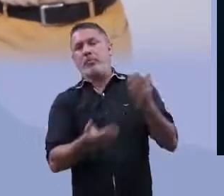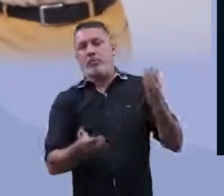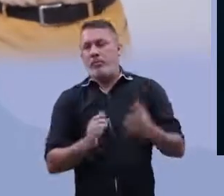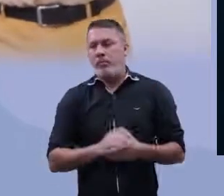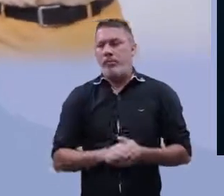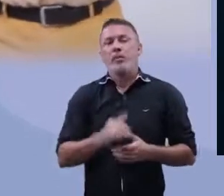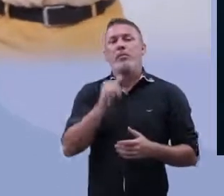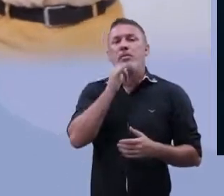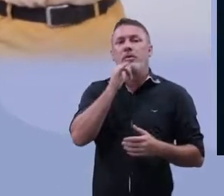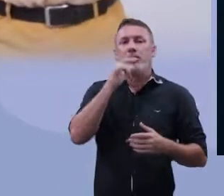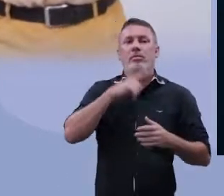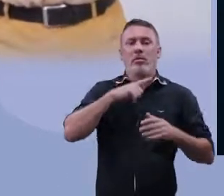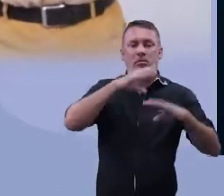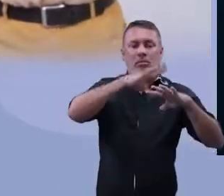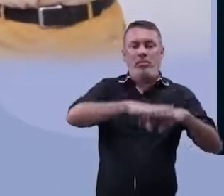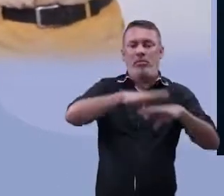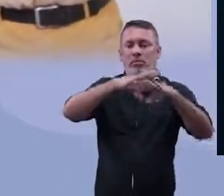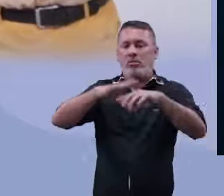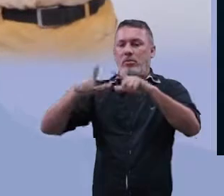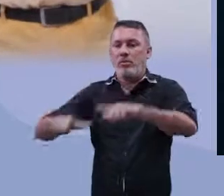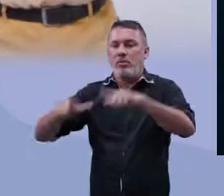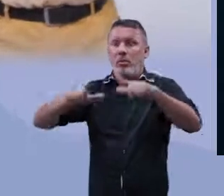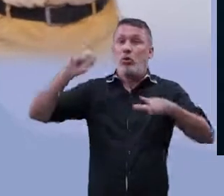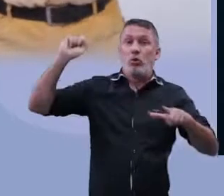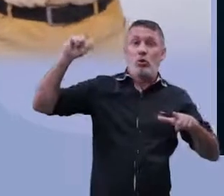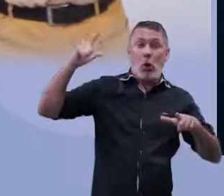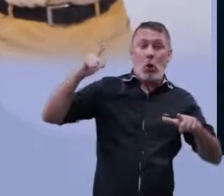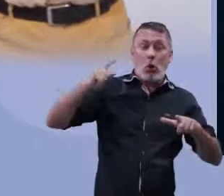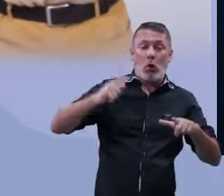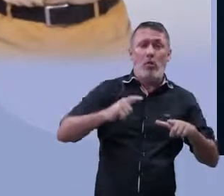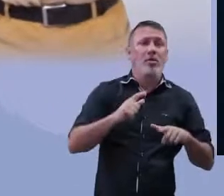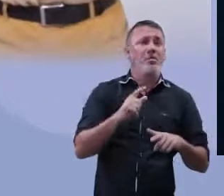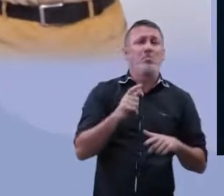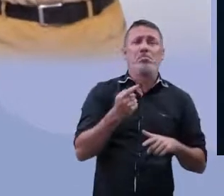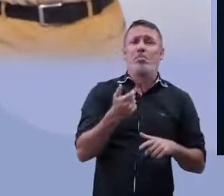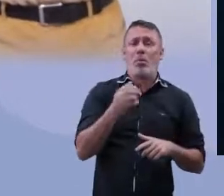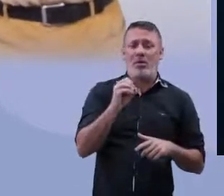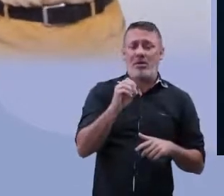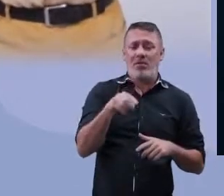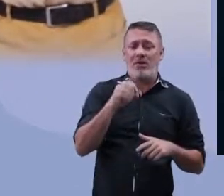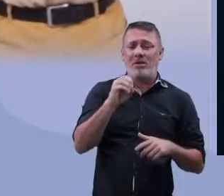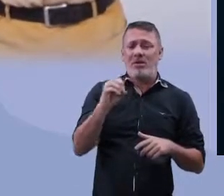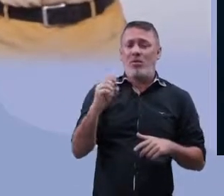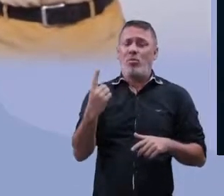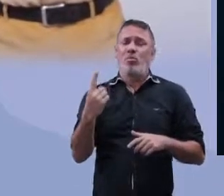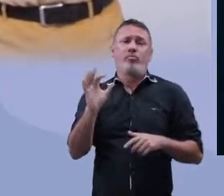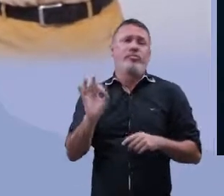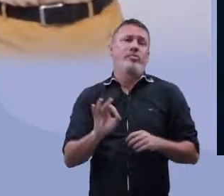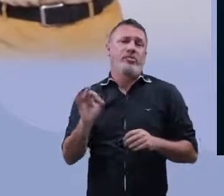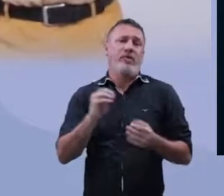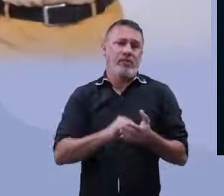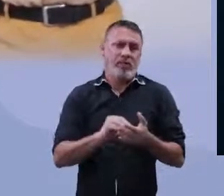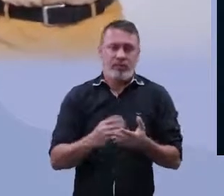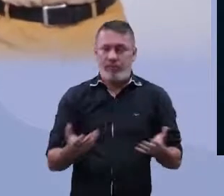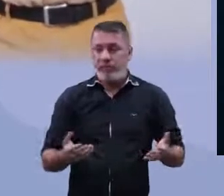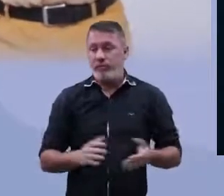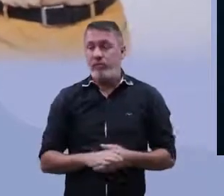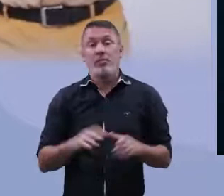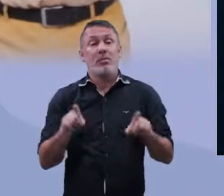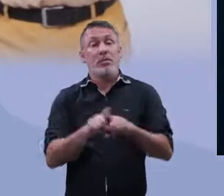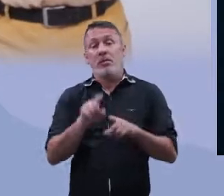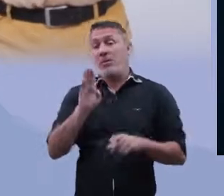nossa energia fotovoltaica, só 0,01% ela é utilizada. Nós vamos ter relacionado a questão de